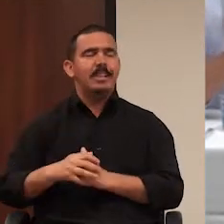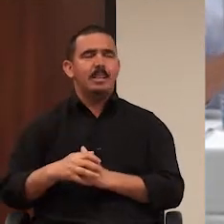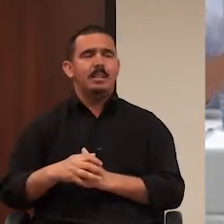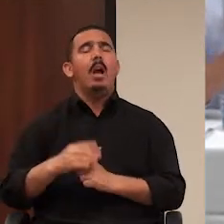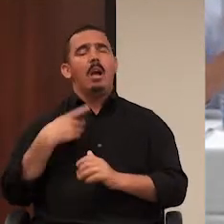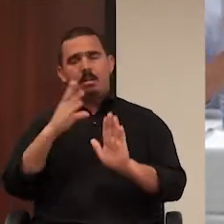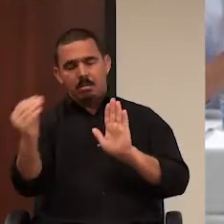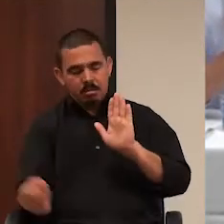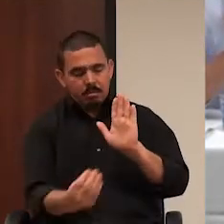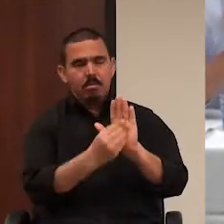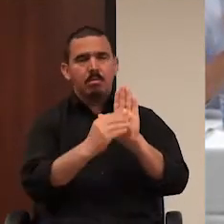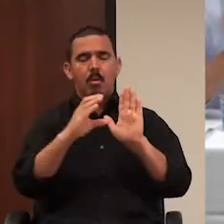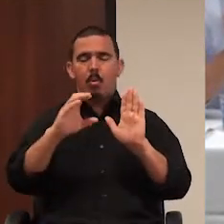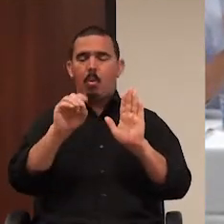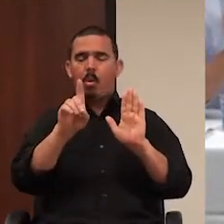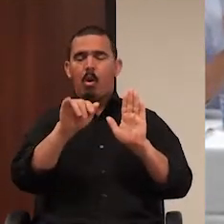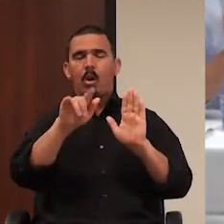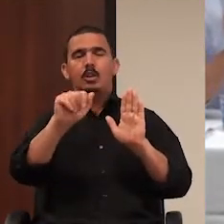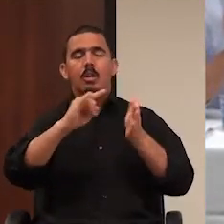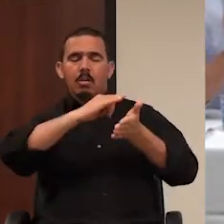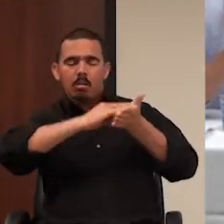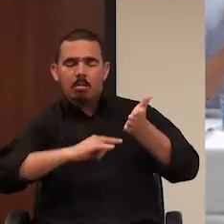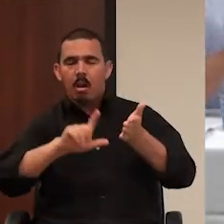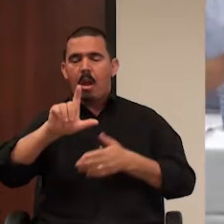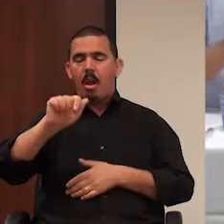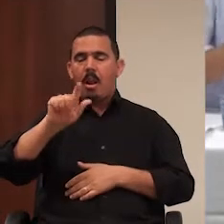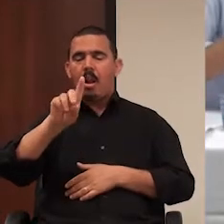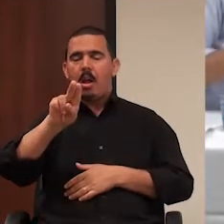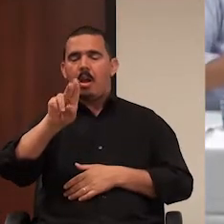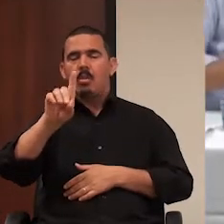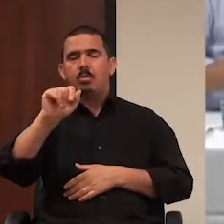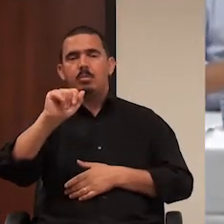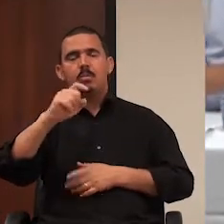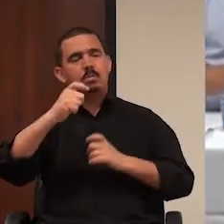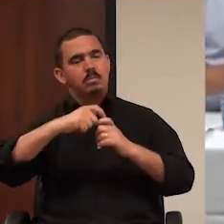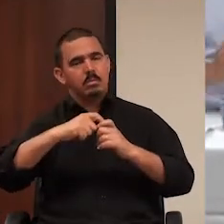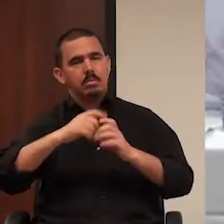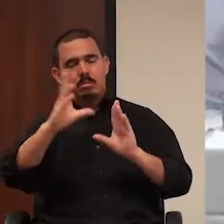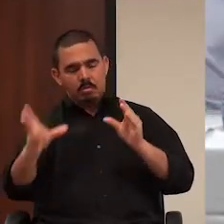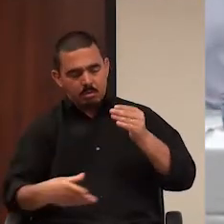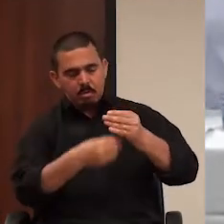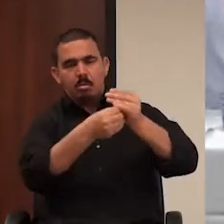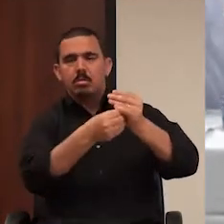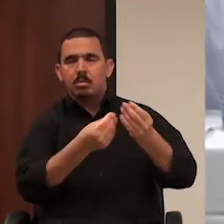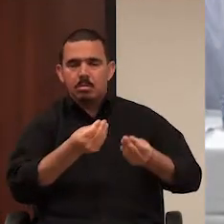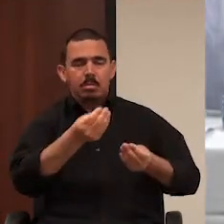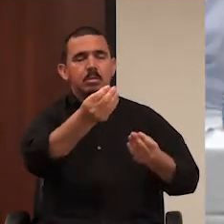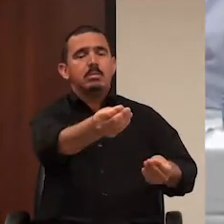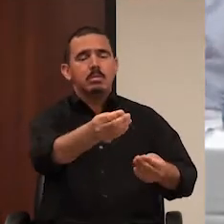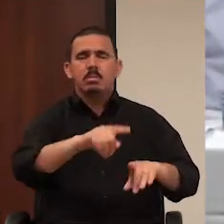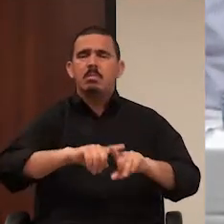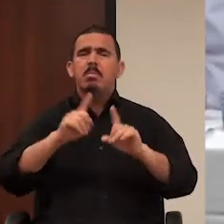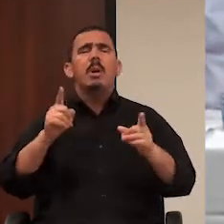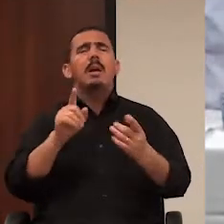Código de Processo Civil, que eu junte um relatório médico, né? E aí tem outro problema. Onde a gente poderia chegar que a